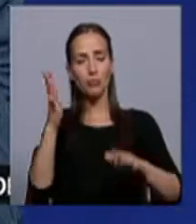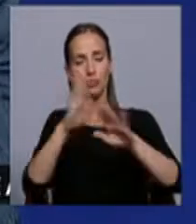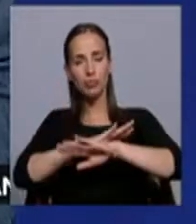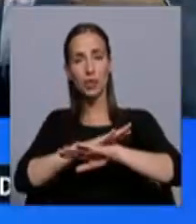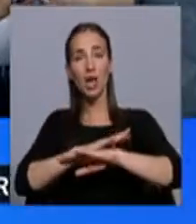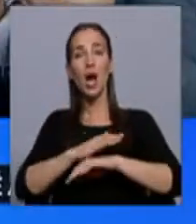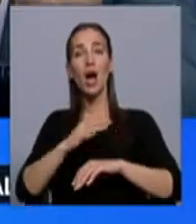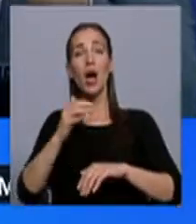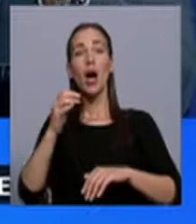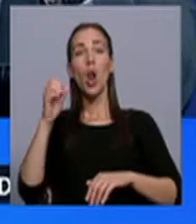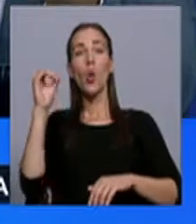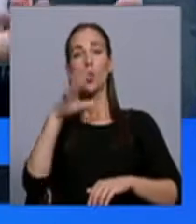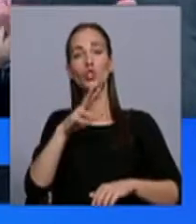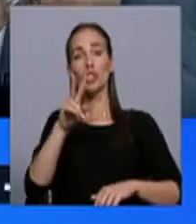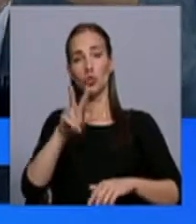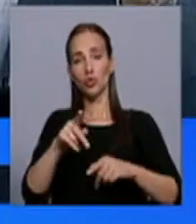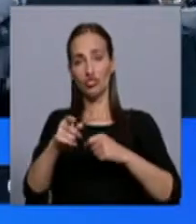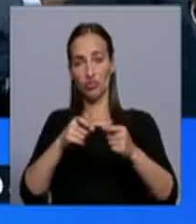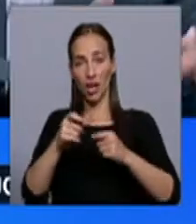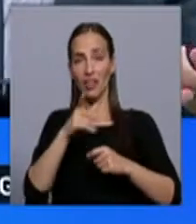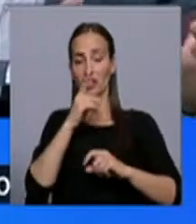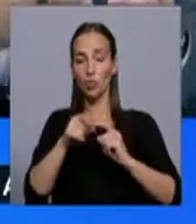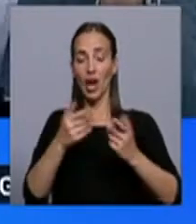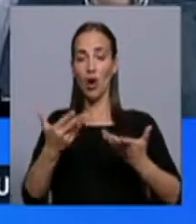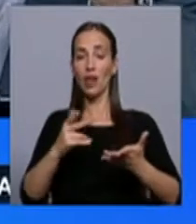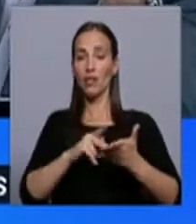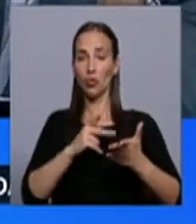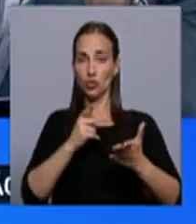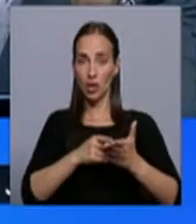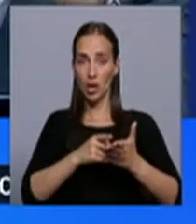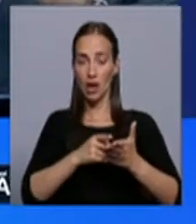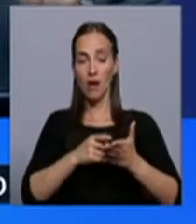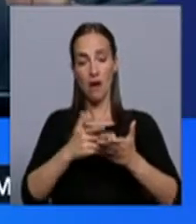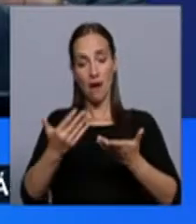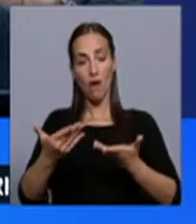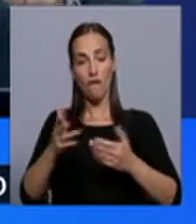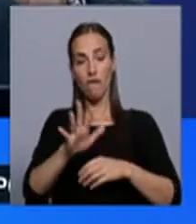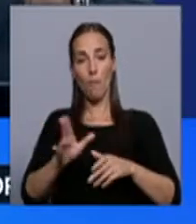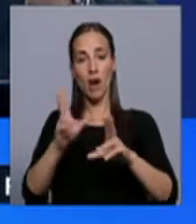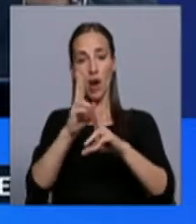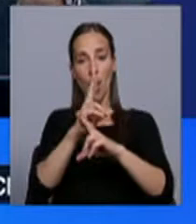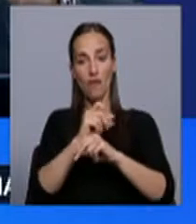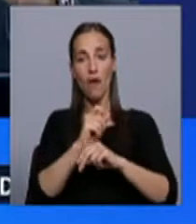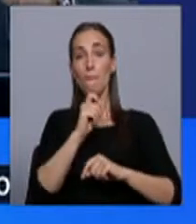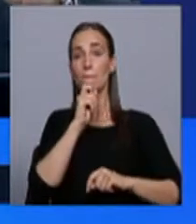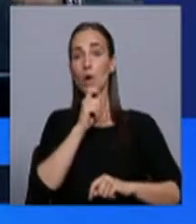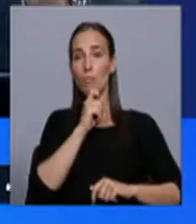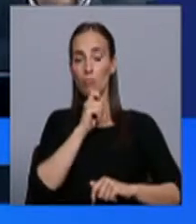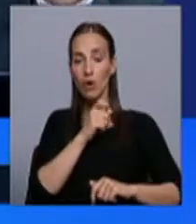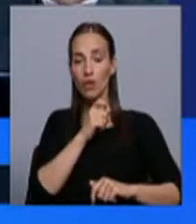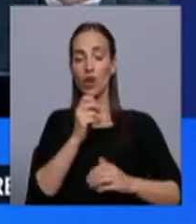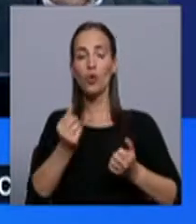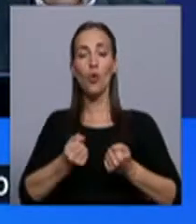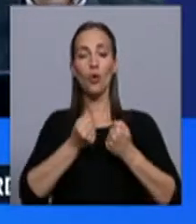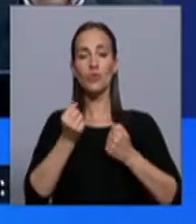deles é ofuscado, ou melhor, aquela curva de luz é ofuscada pela luz da segunda estrela. Isto quer dizer que com a